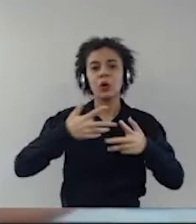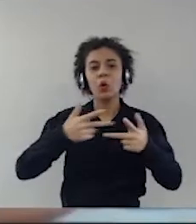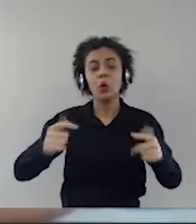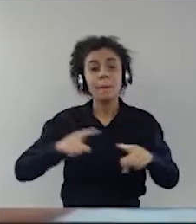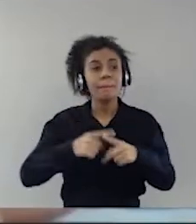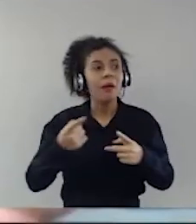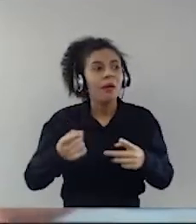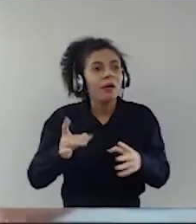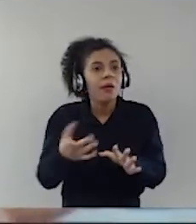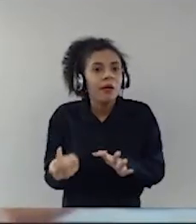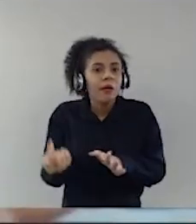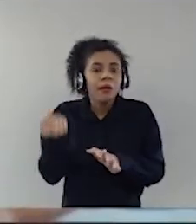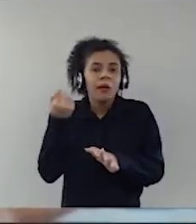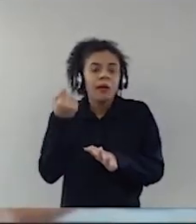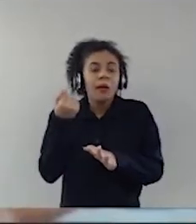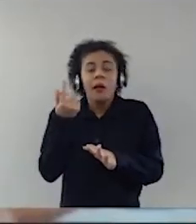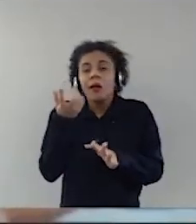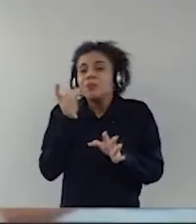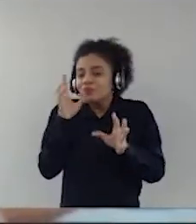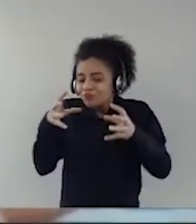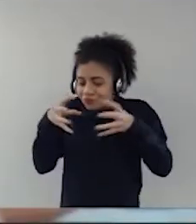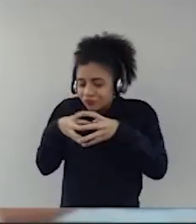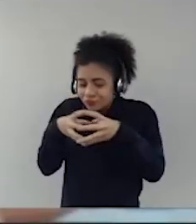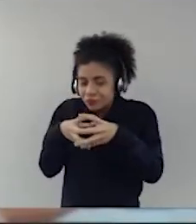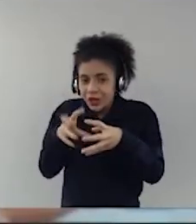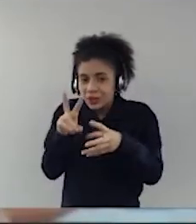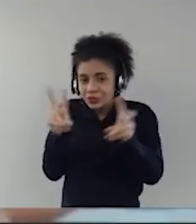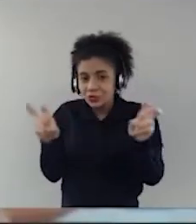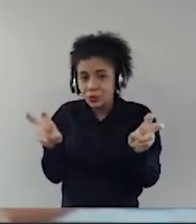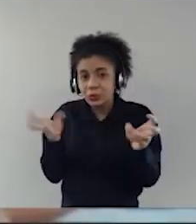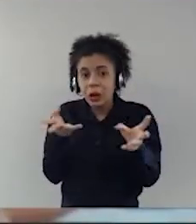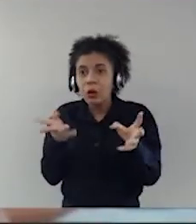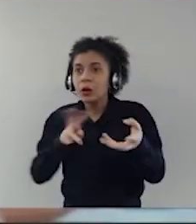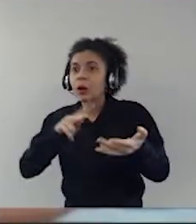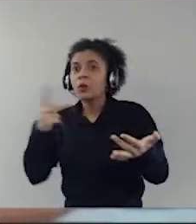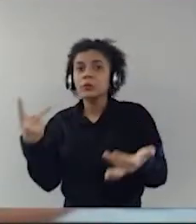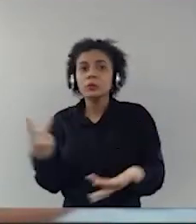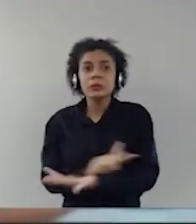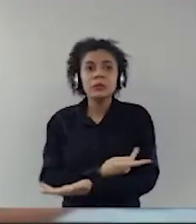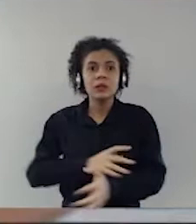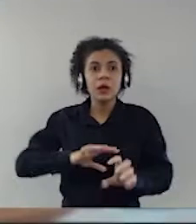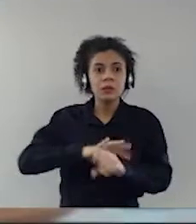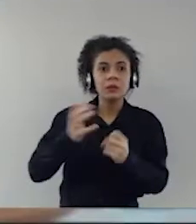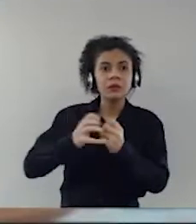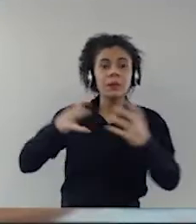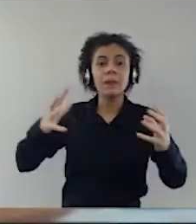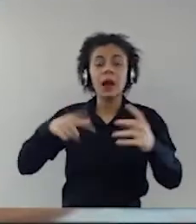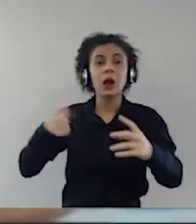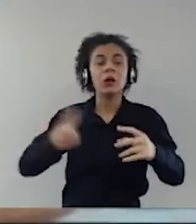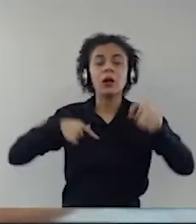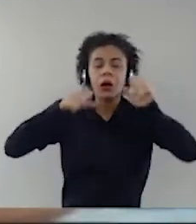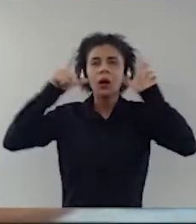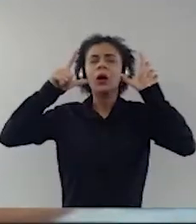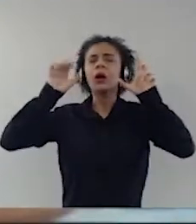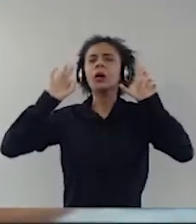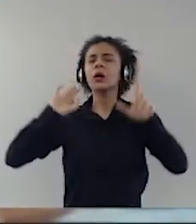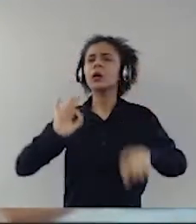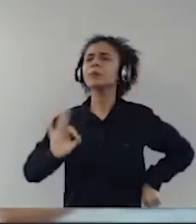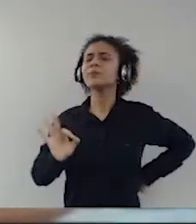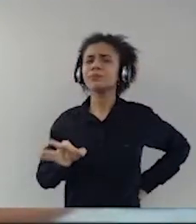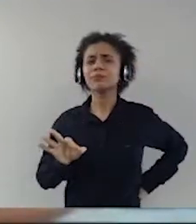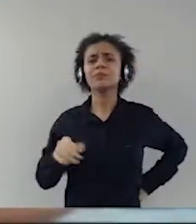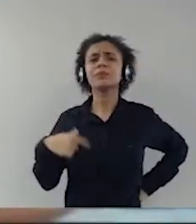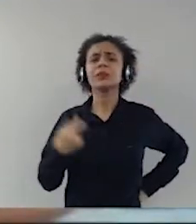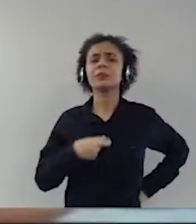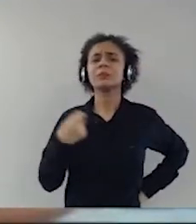mas isso era bem restrito, e de um momento para o outro, todos nós